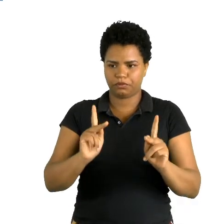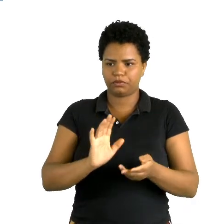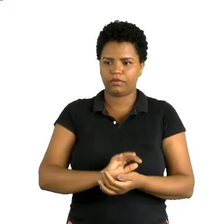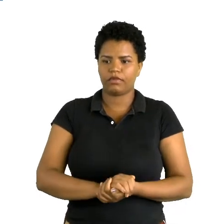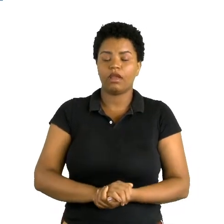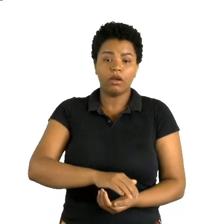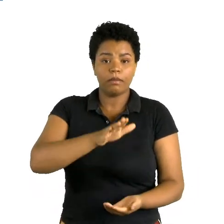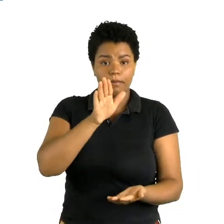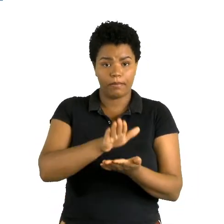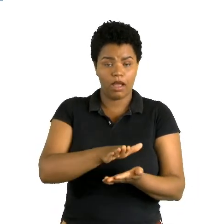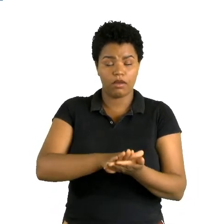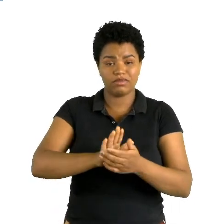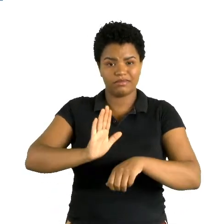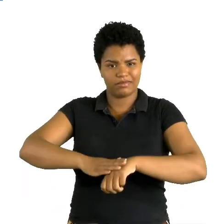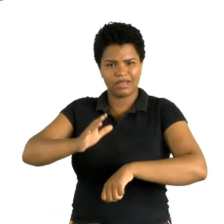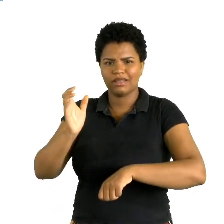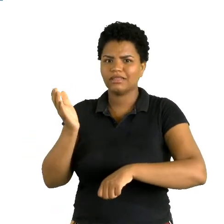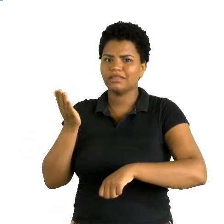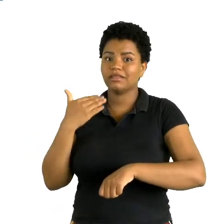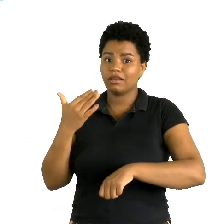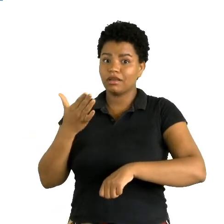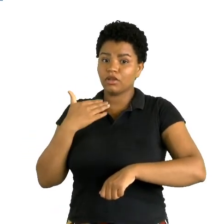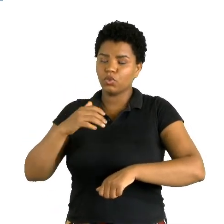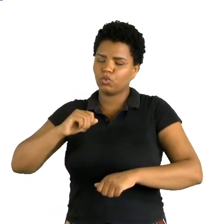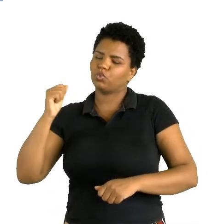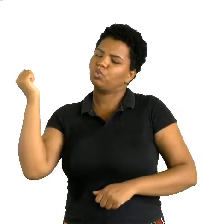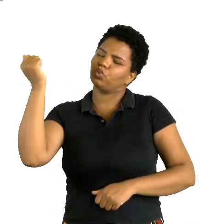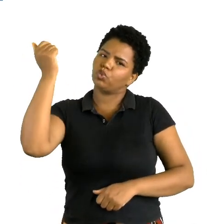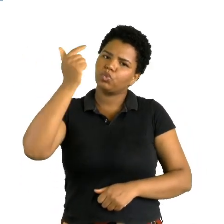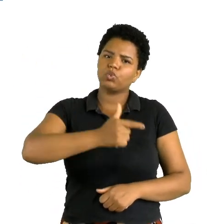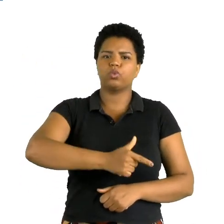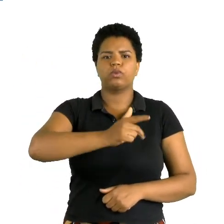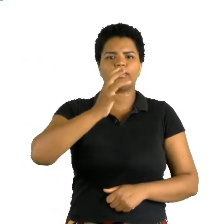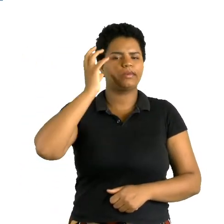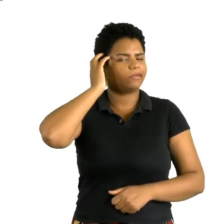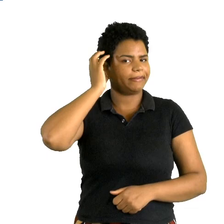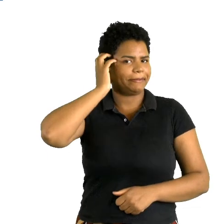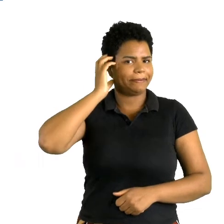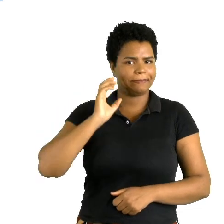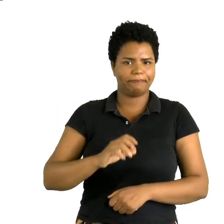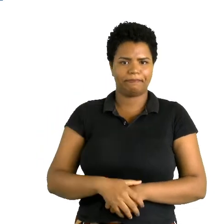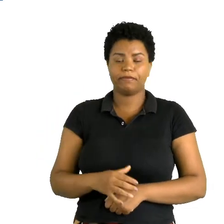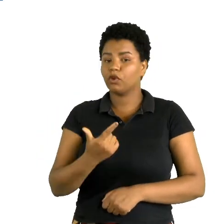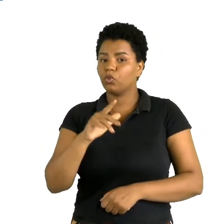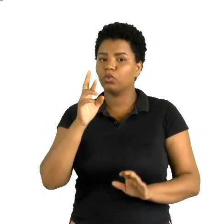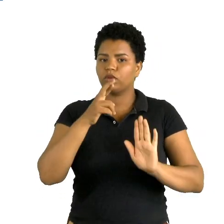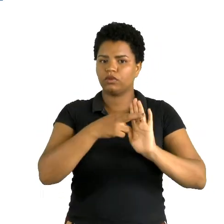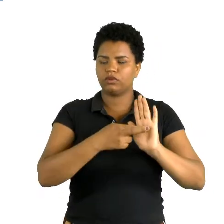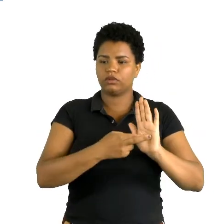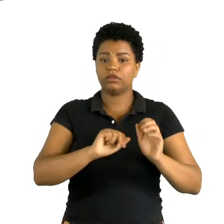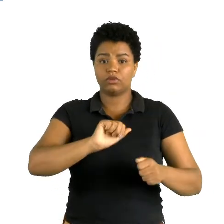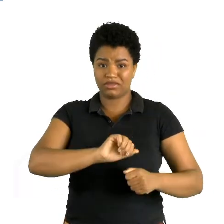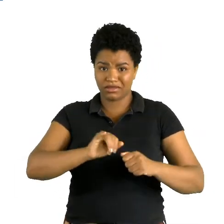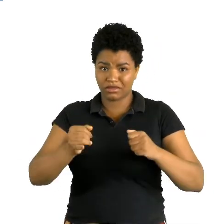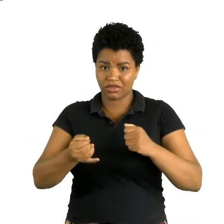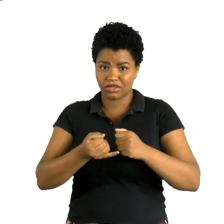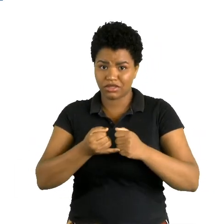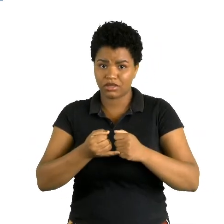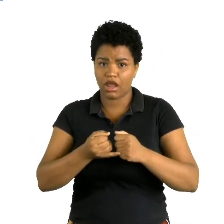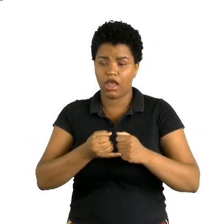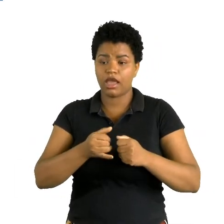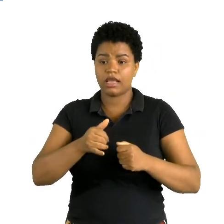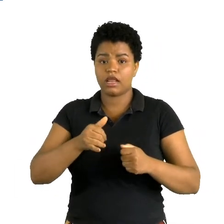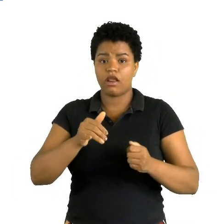Palmas é mais quente do que Cuiabá, ok? Uma outra reguinha, se esse adjetivo terminar em